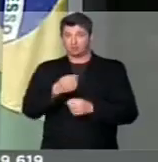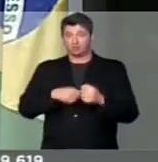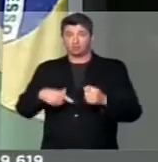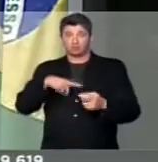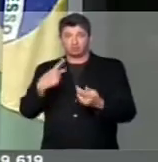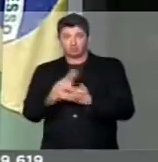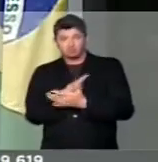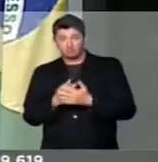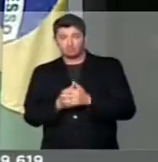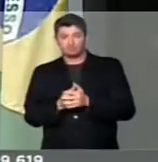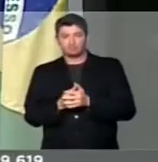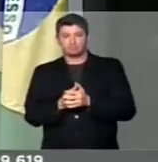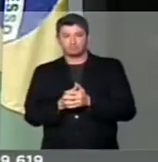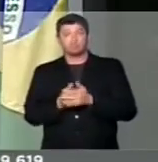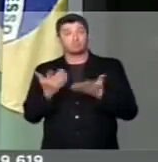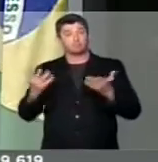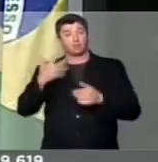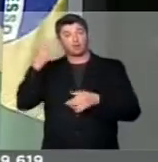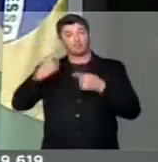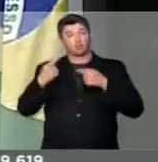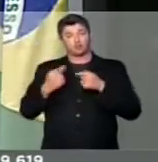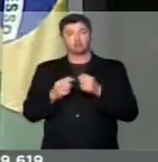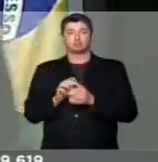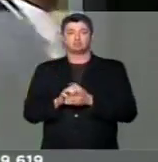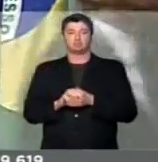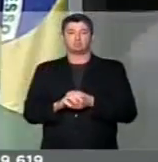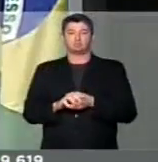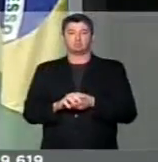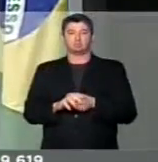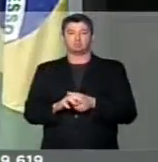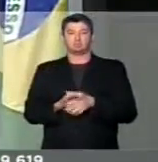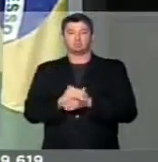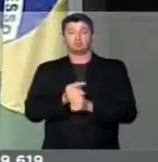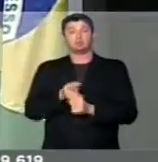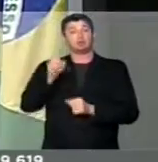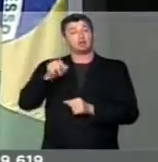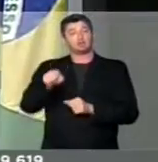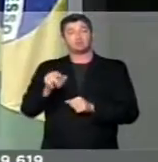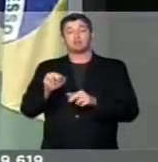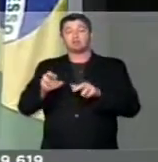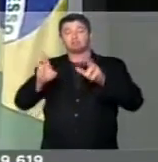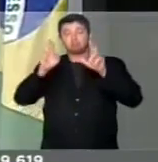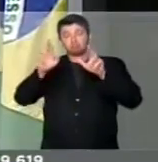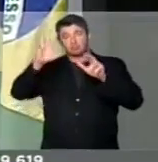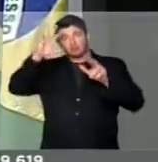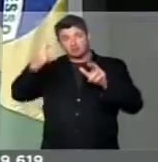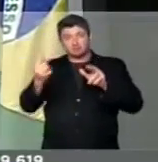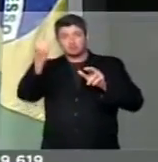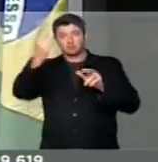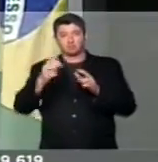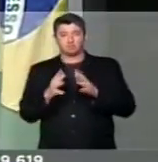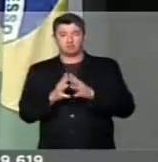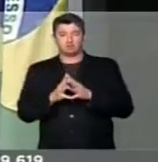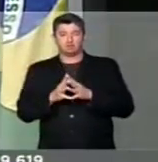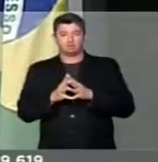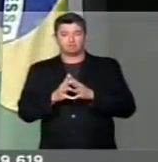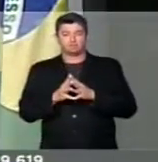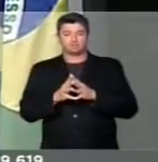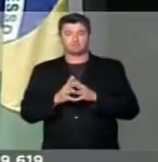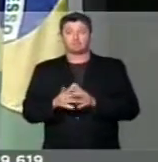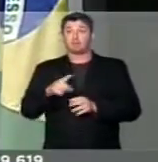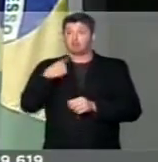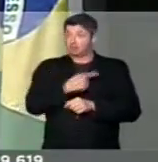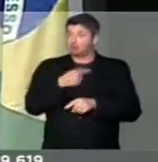economia, que vive a política. É dos políticos que ela espera uma decisão. E